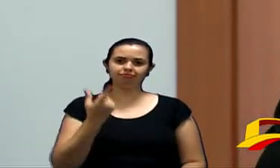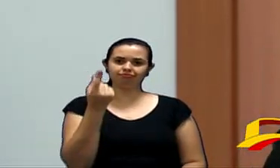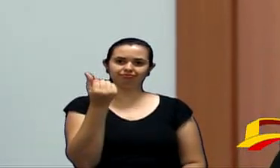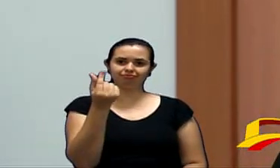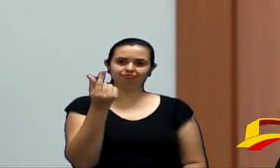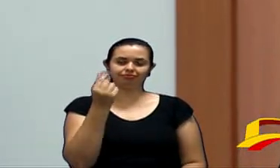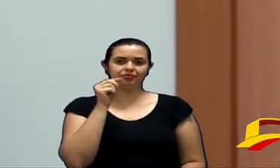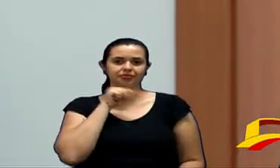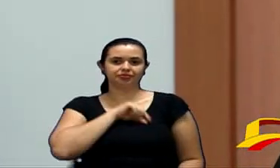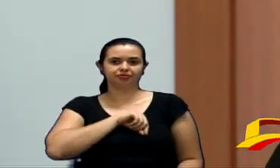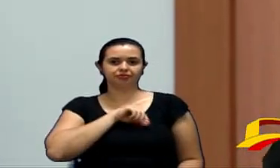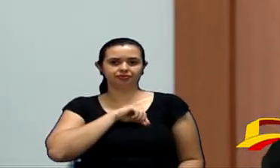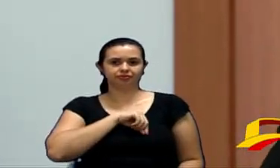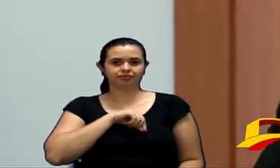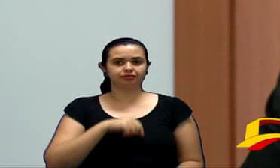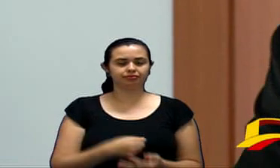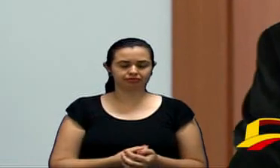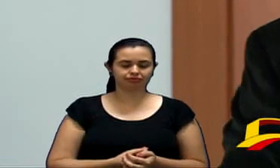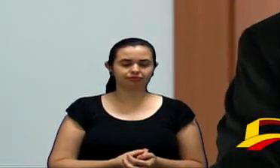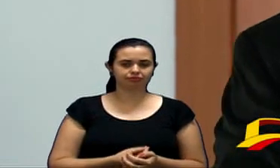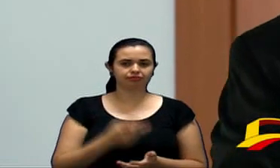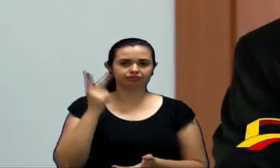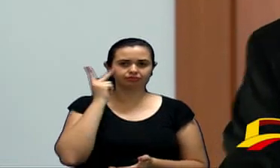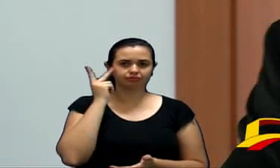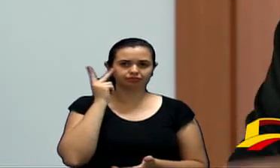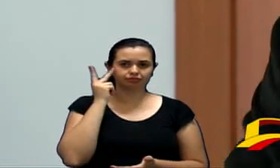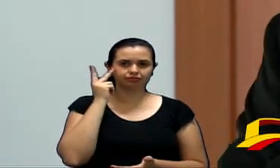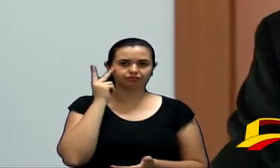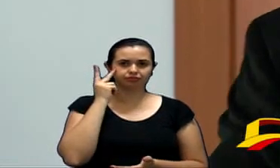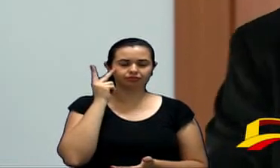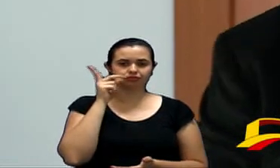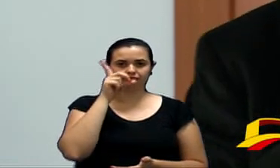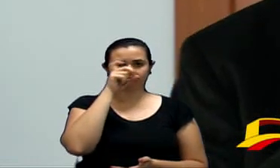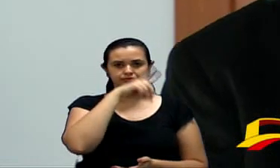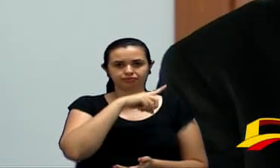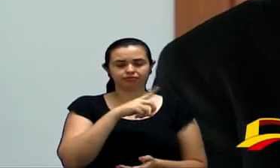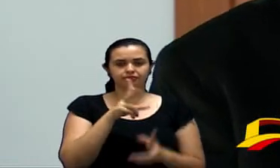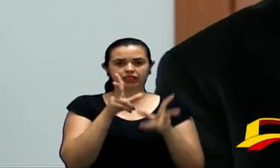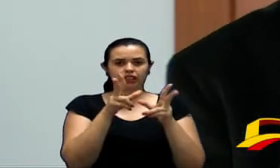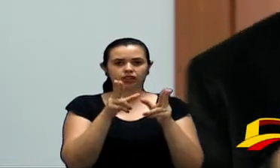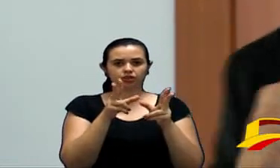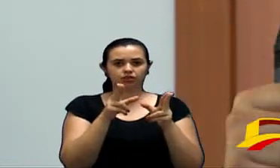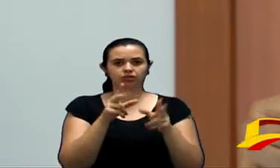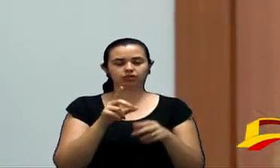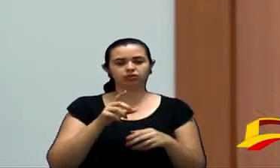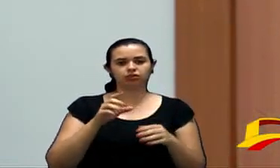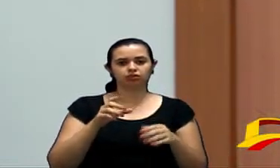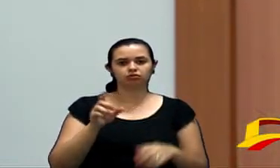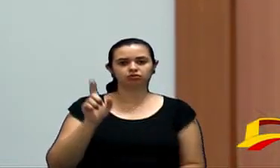proporção, o salário do policial em São Paulo é proporcional do Acre, do Amapá.